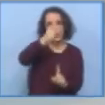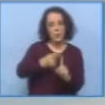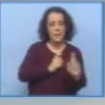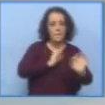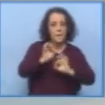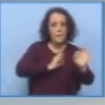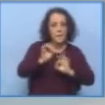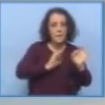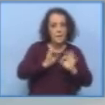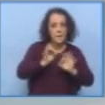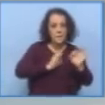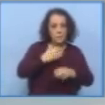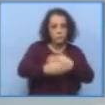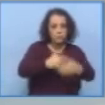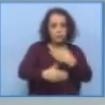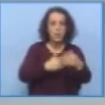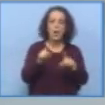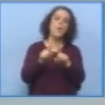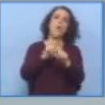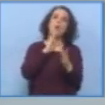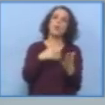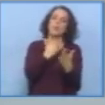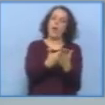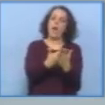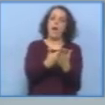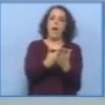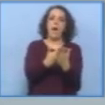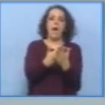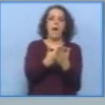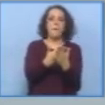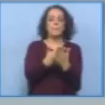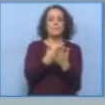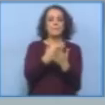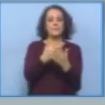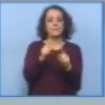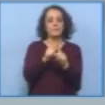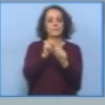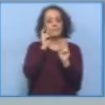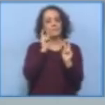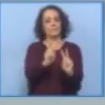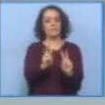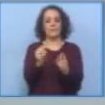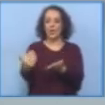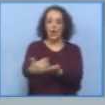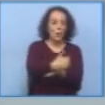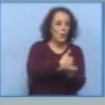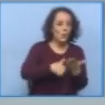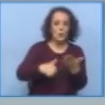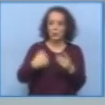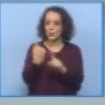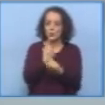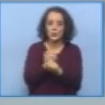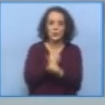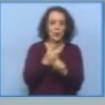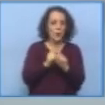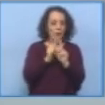uma predisposição para que realmente se olhasse os recursos e os meios de uma maneira nova,